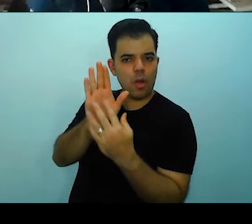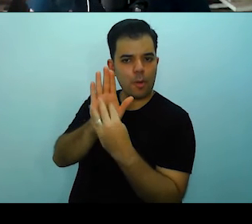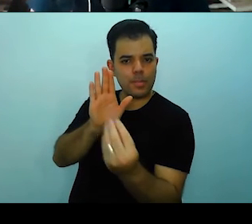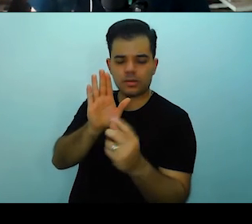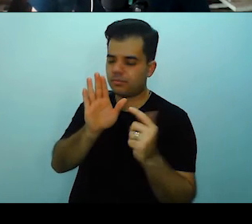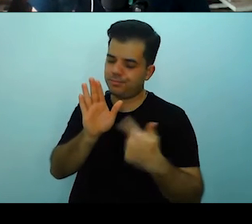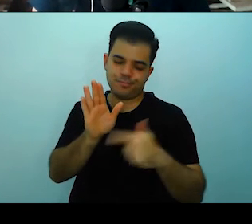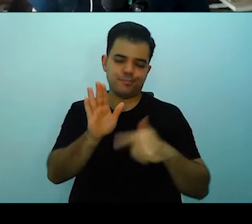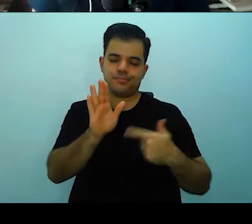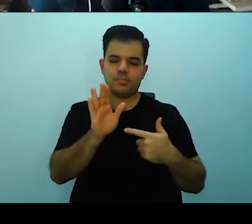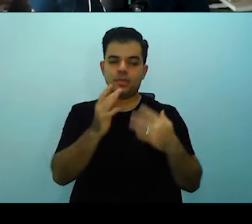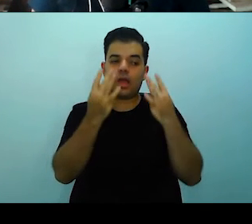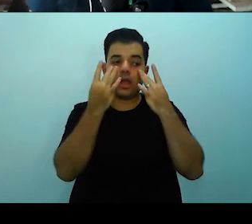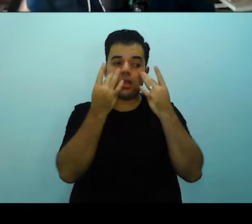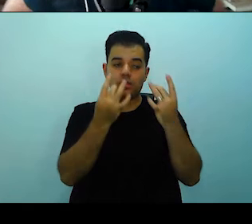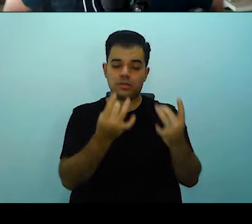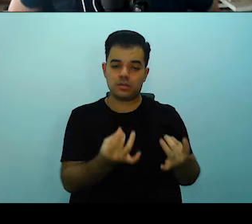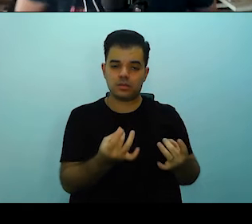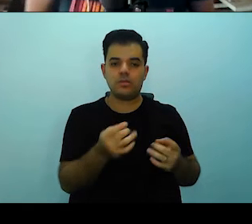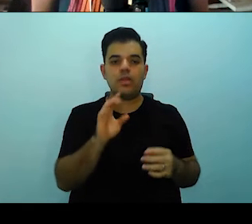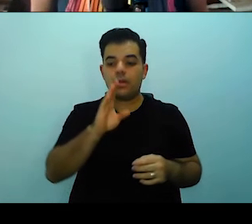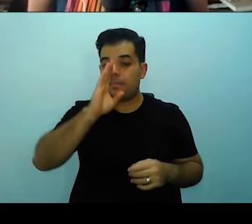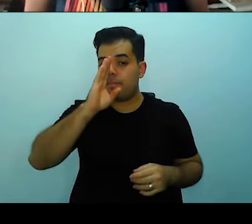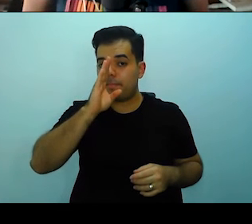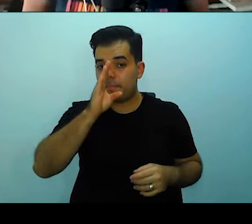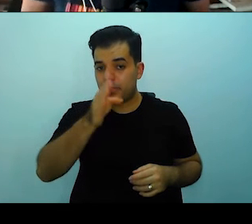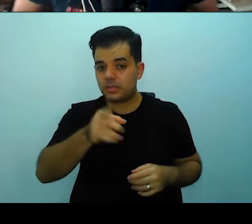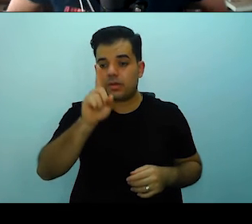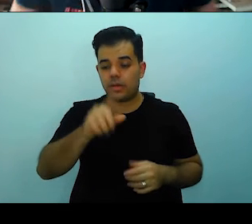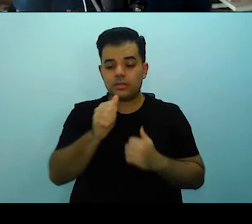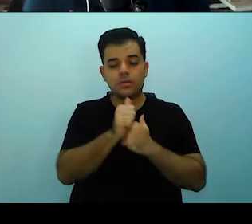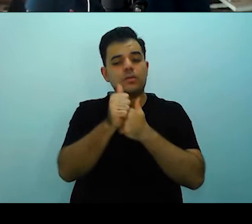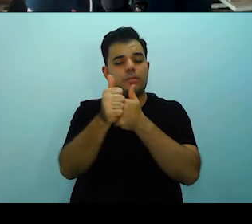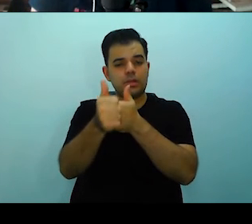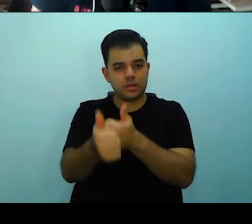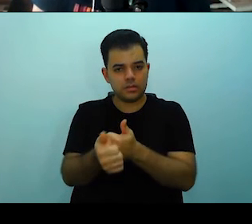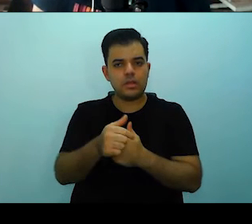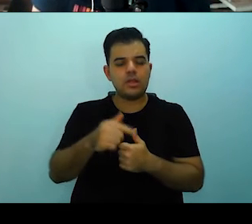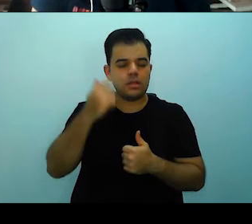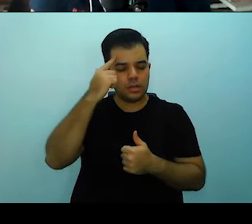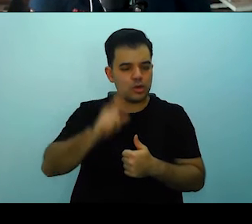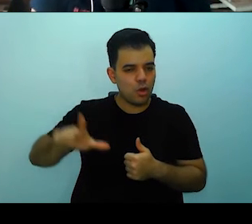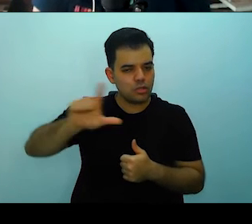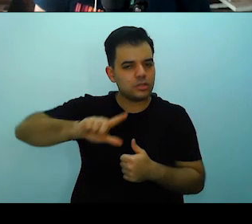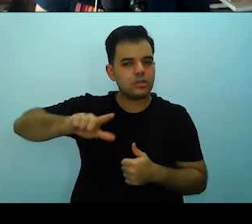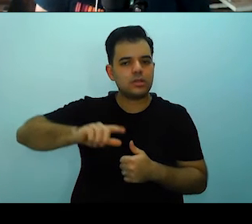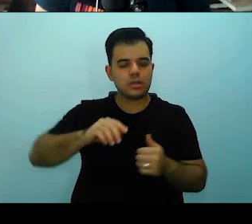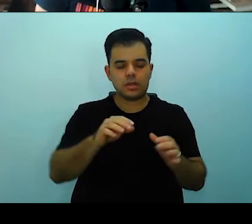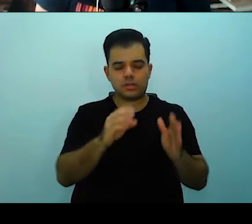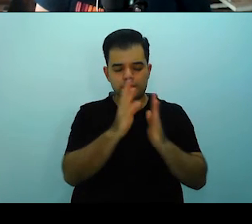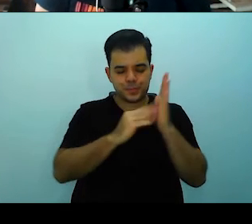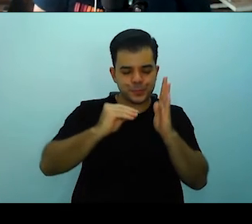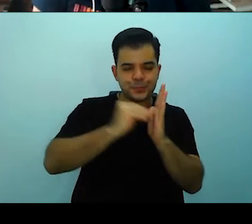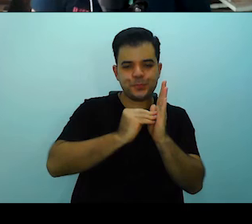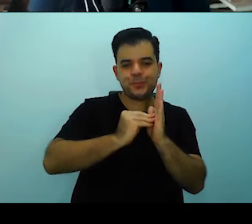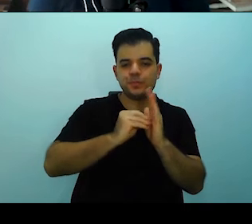ter para que a gente mantenha o principal, que é a fidedignidade semântica, seja para a lógica de programação ou para qualquer coisa que a gente esteja querendo